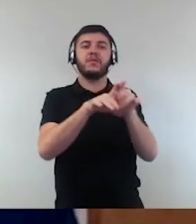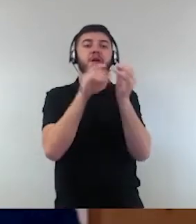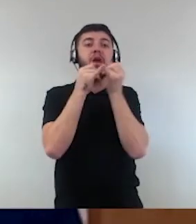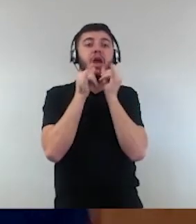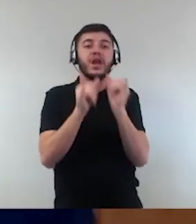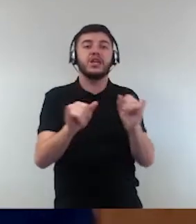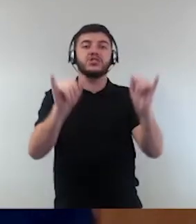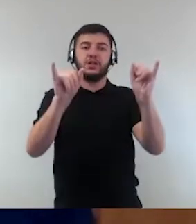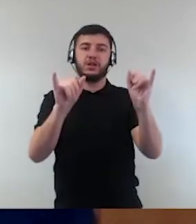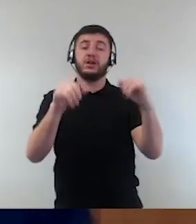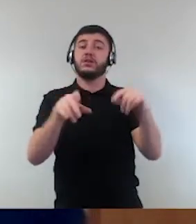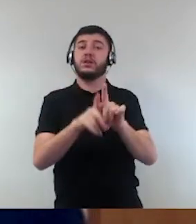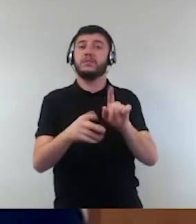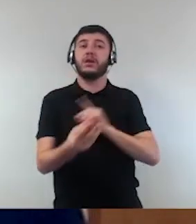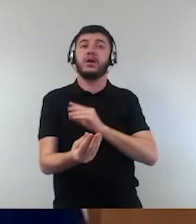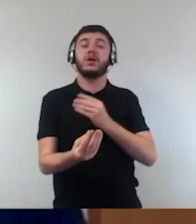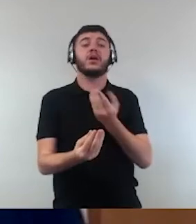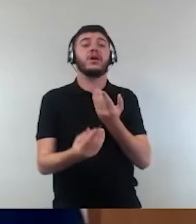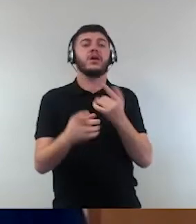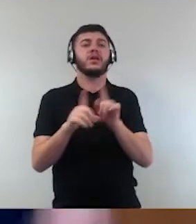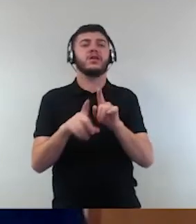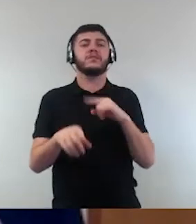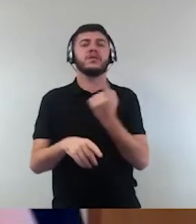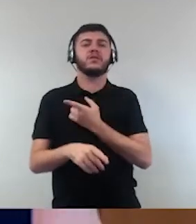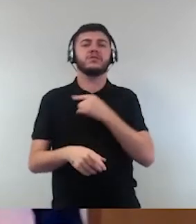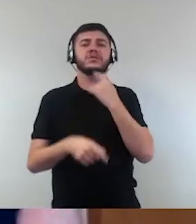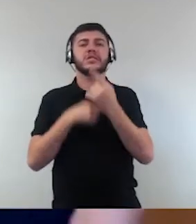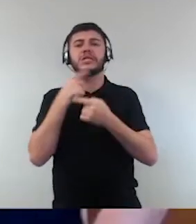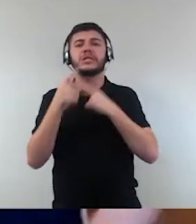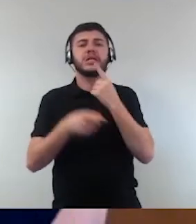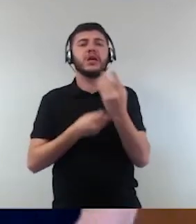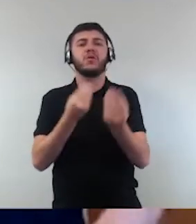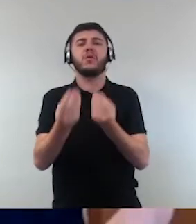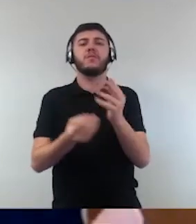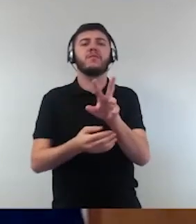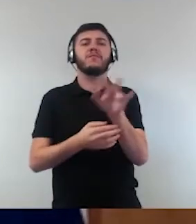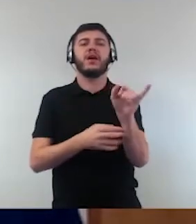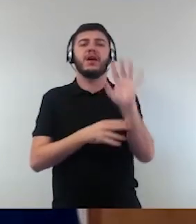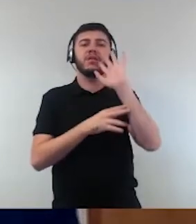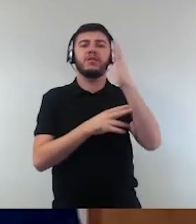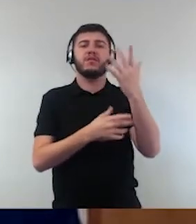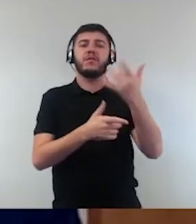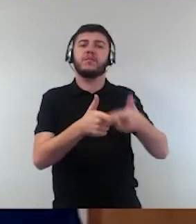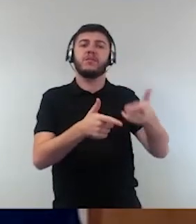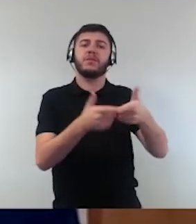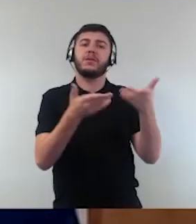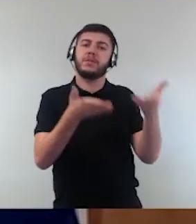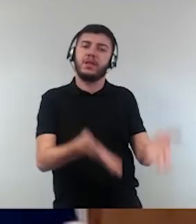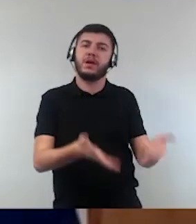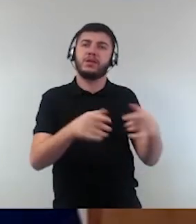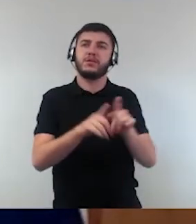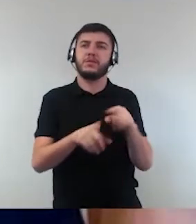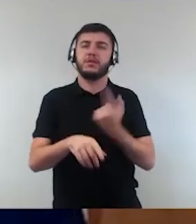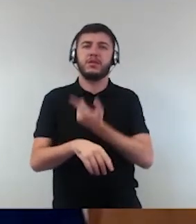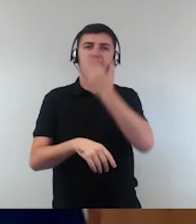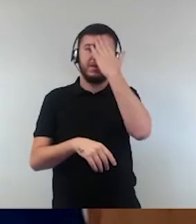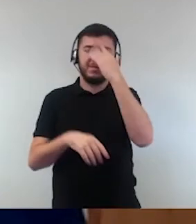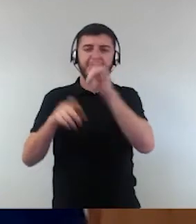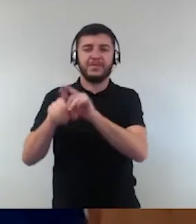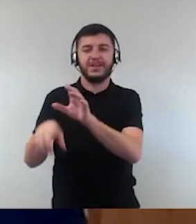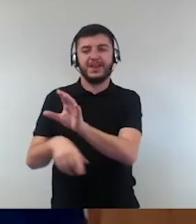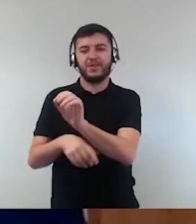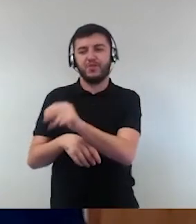de como é que esse problema vai ser equacionado. Falou-se da conta Covid, talvez a conta Covid tenha sido uma das maiores, mais